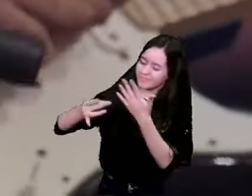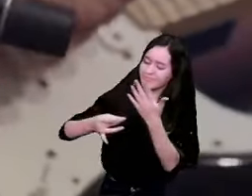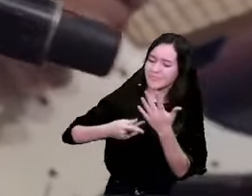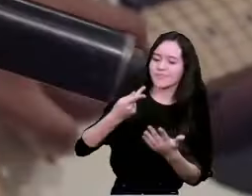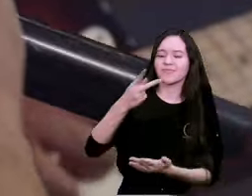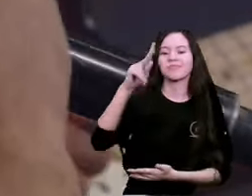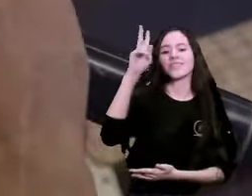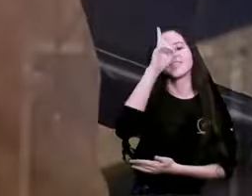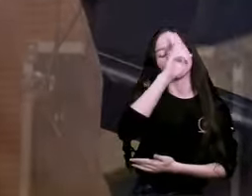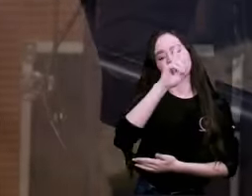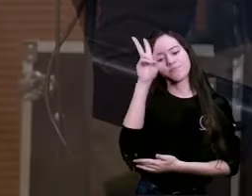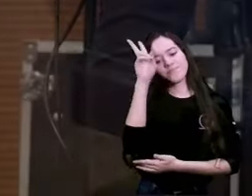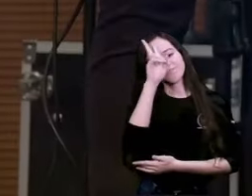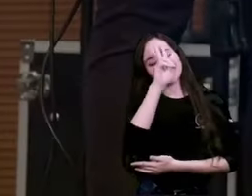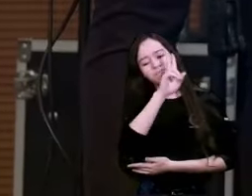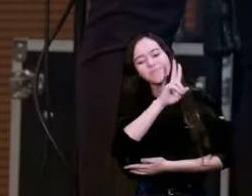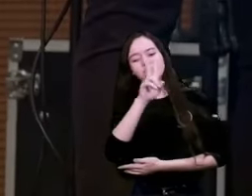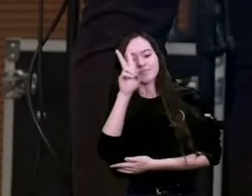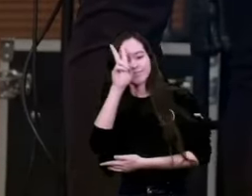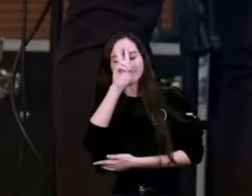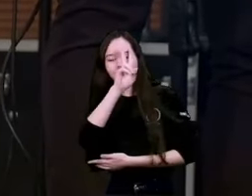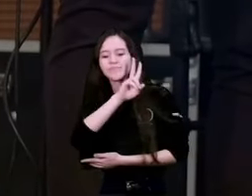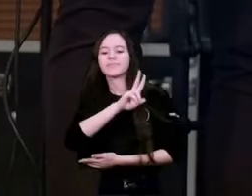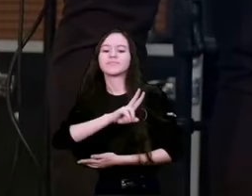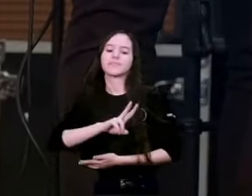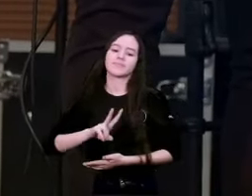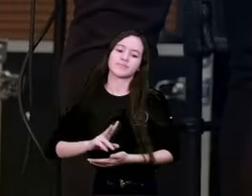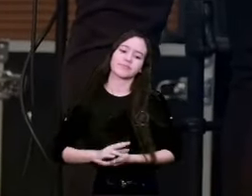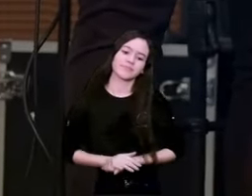da sua história.